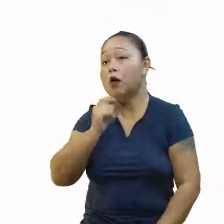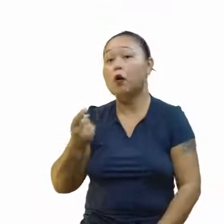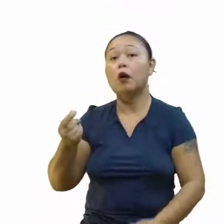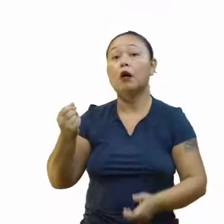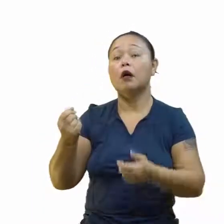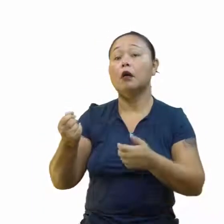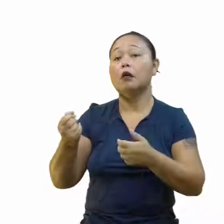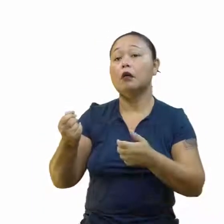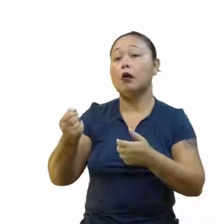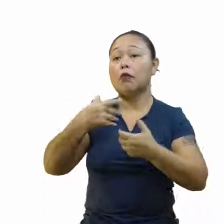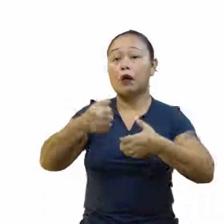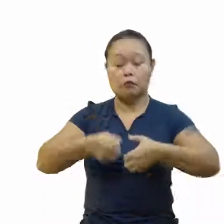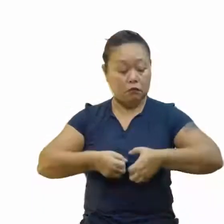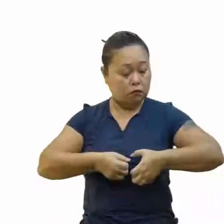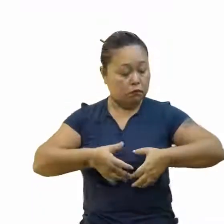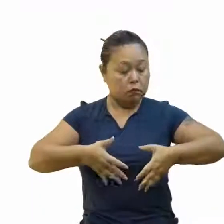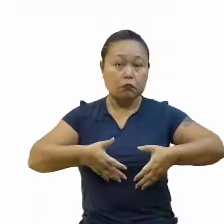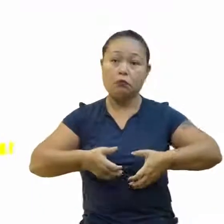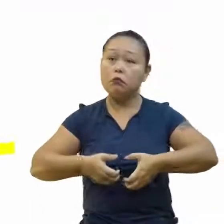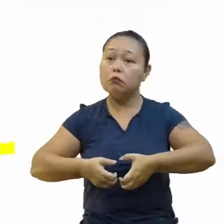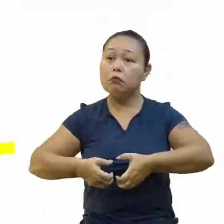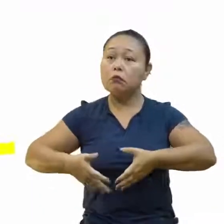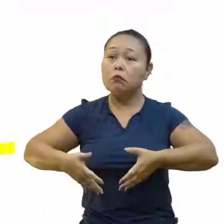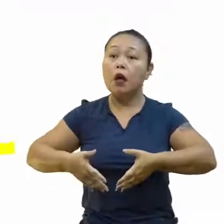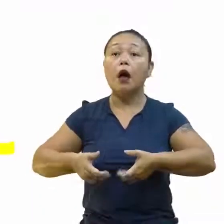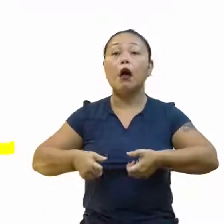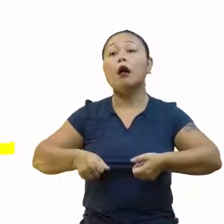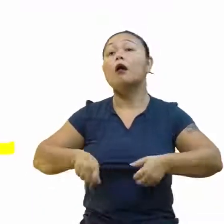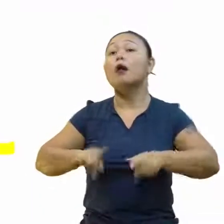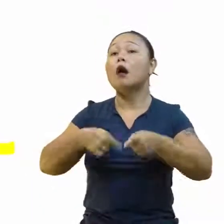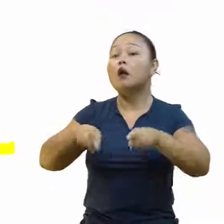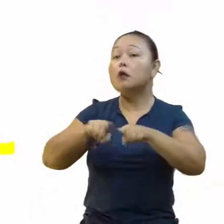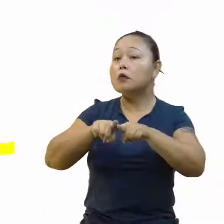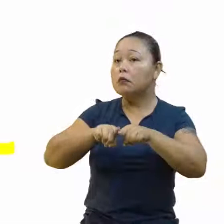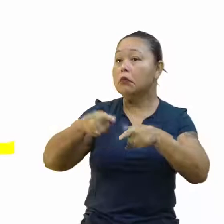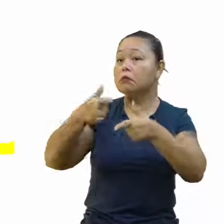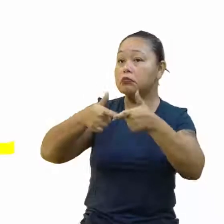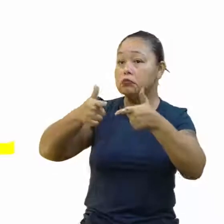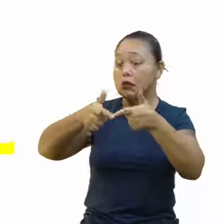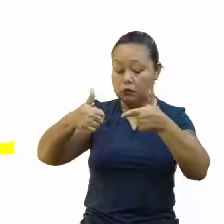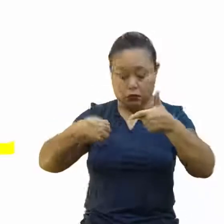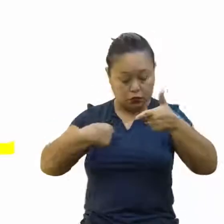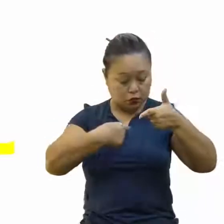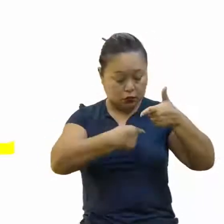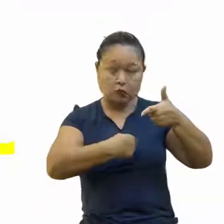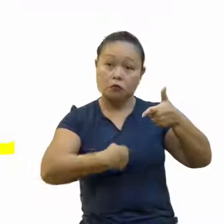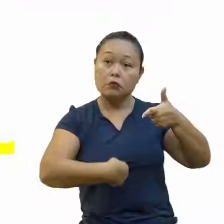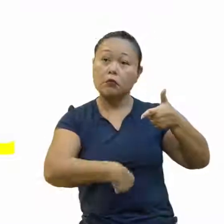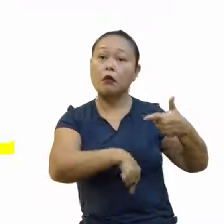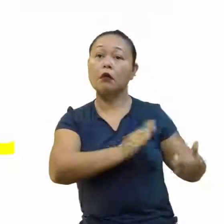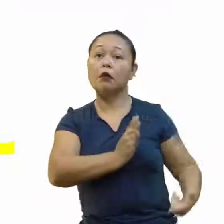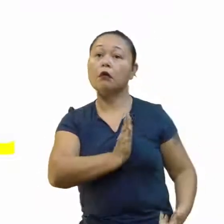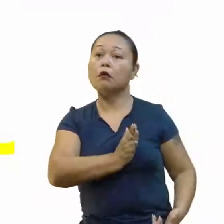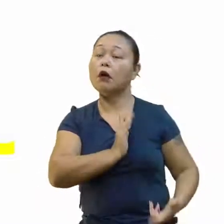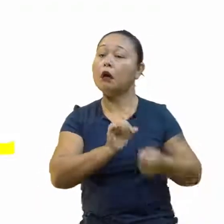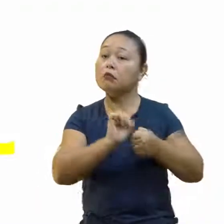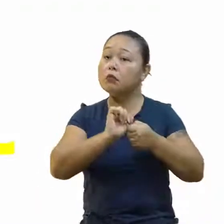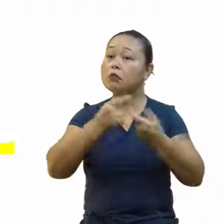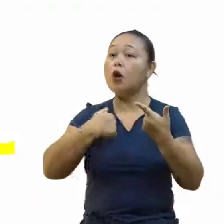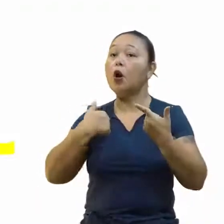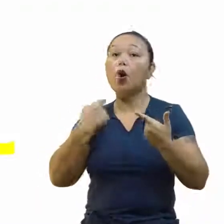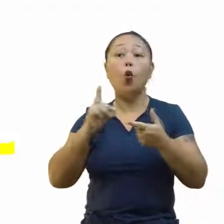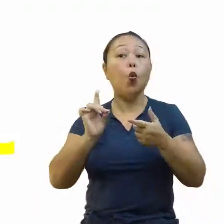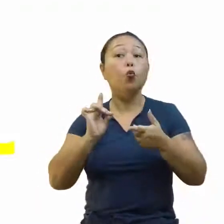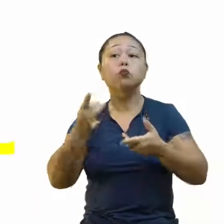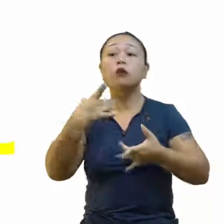sistema pulmonar, o meu sistema cardíaco, vai afetar meu sistema endócrino. Então, tem várias